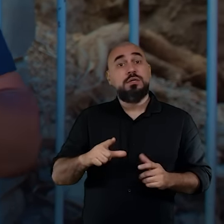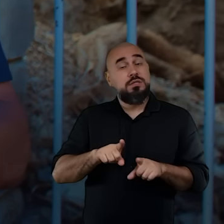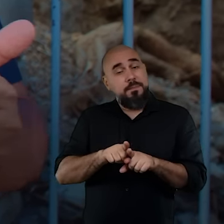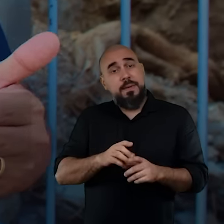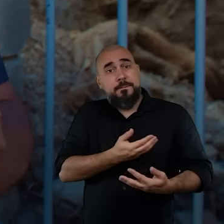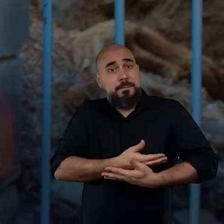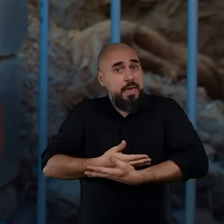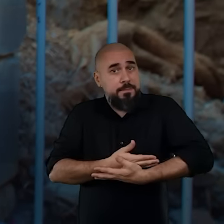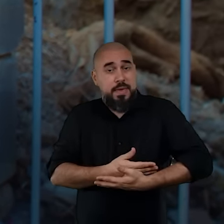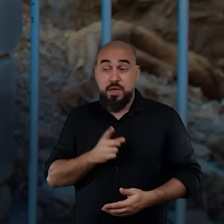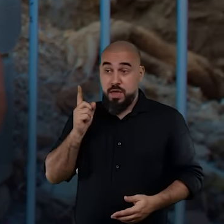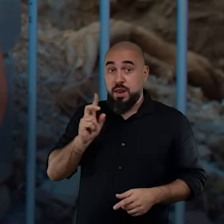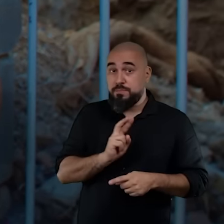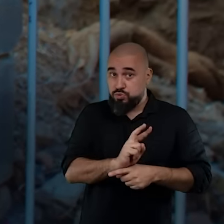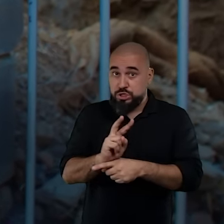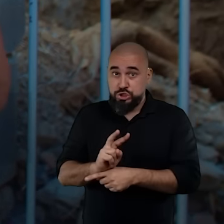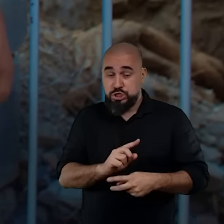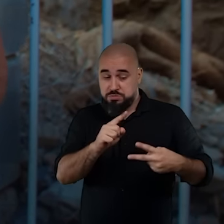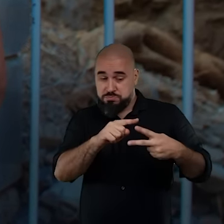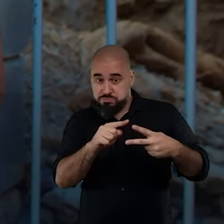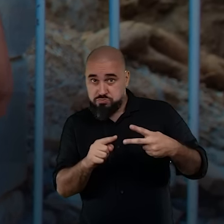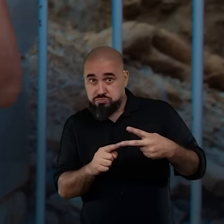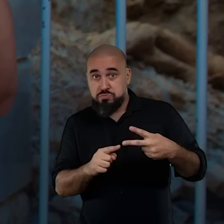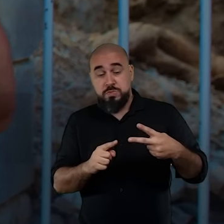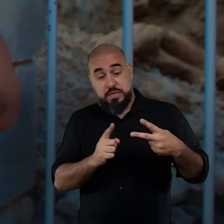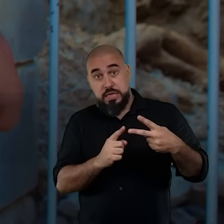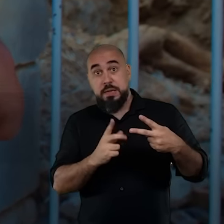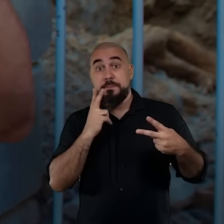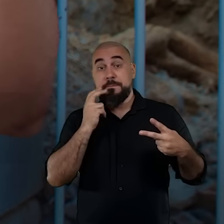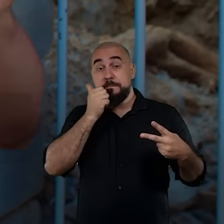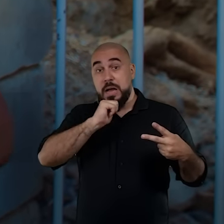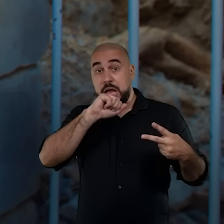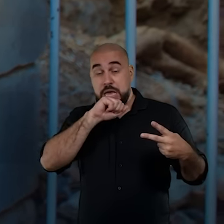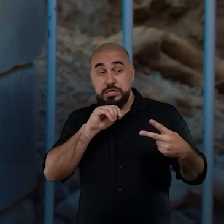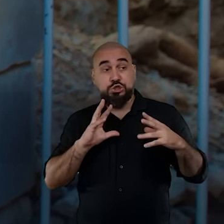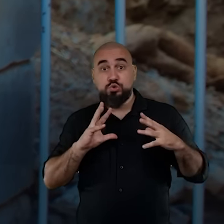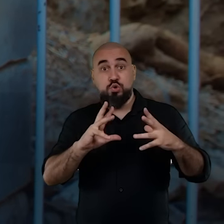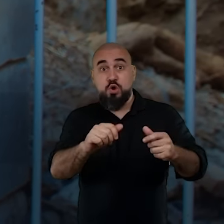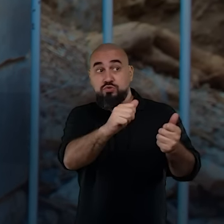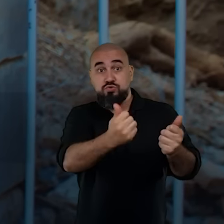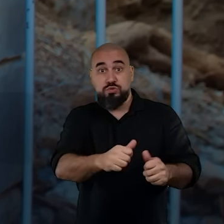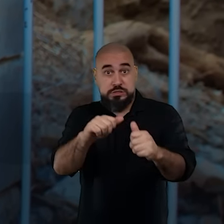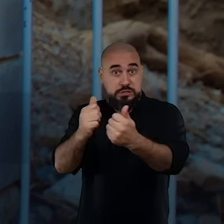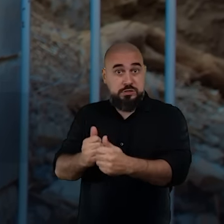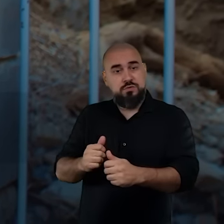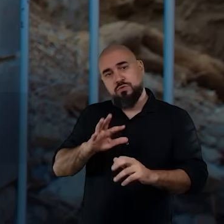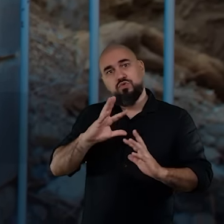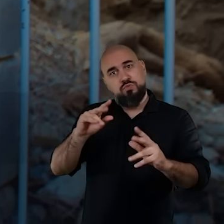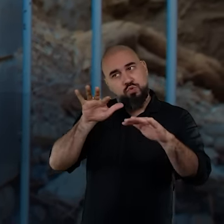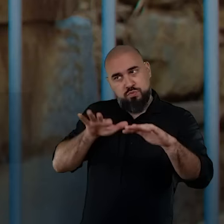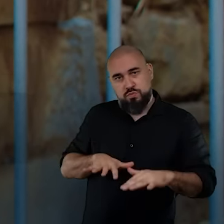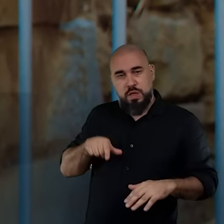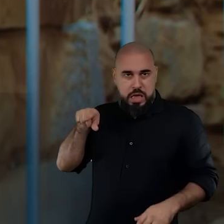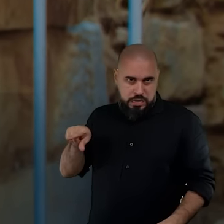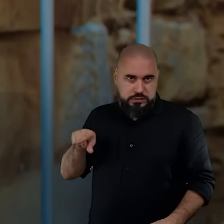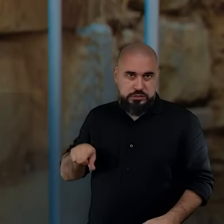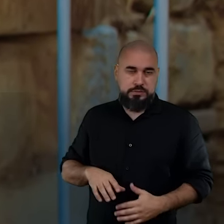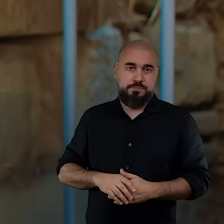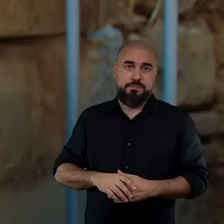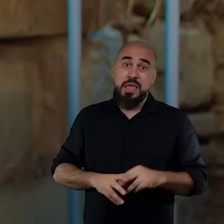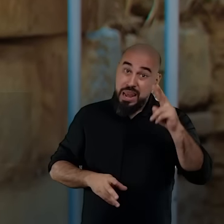Diana dos Efésios, era a deusa mãe, mãe de todas as divindades. E ela era cultuada aqui. E lembrando, foi